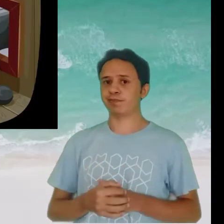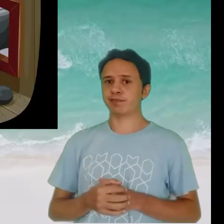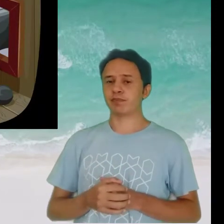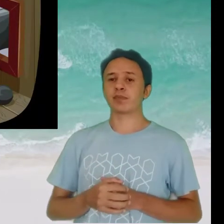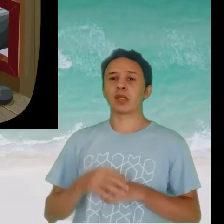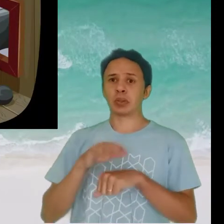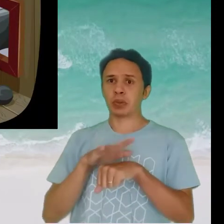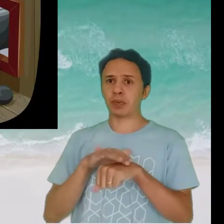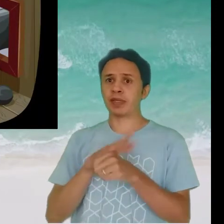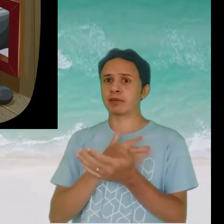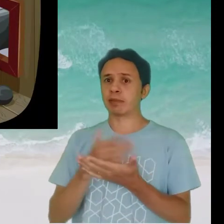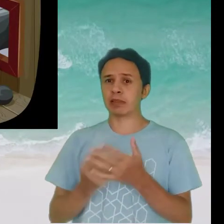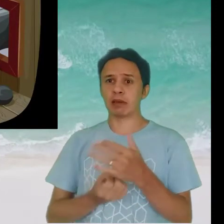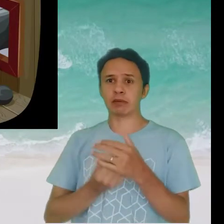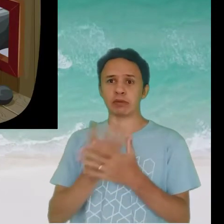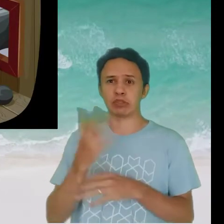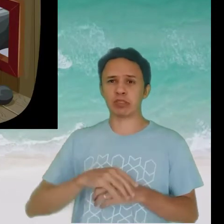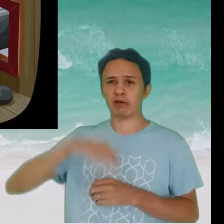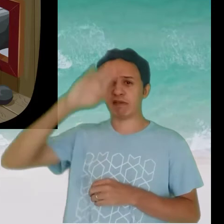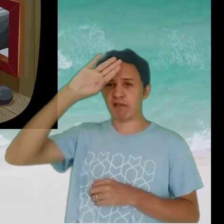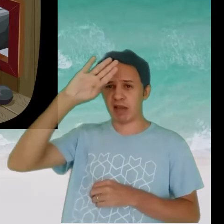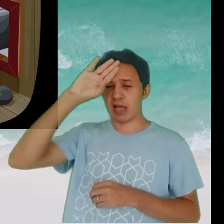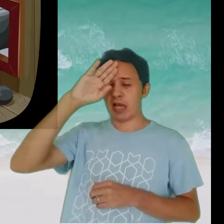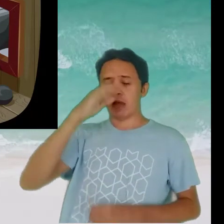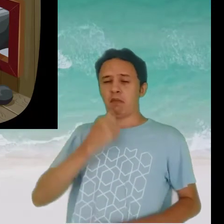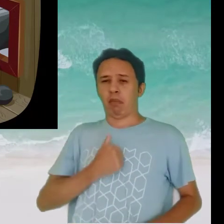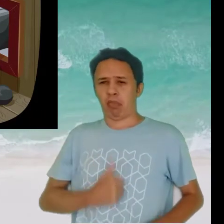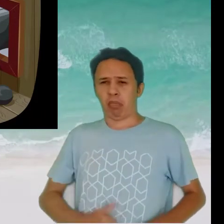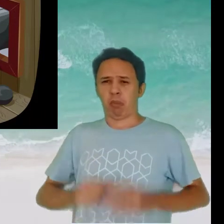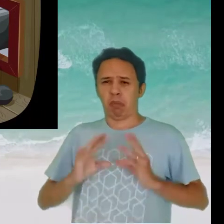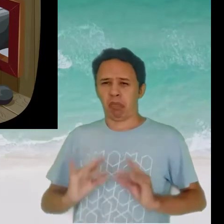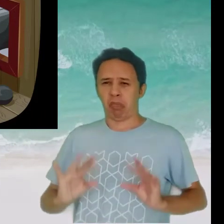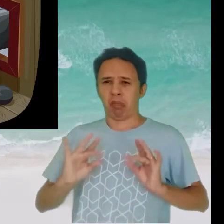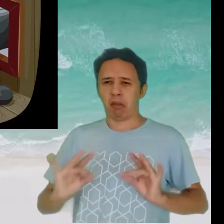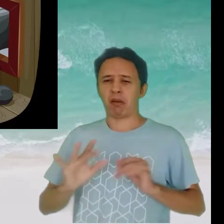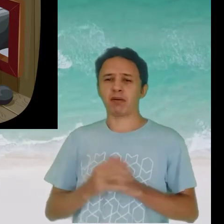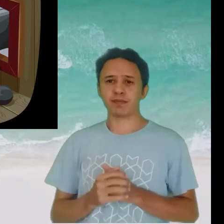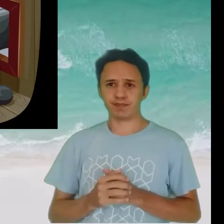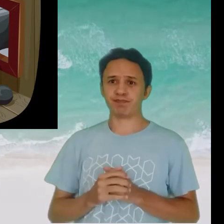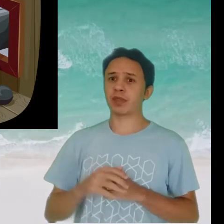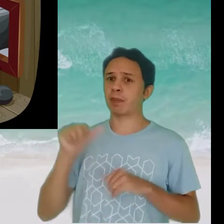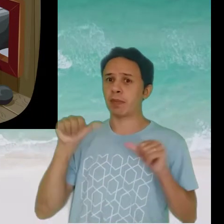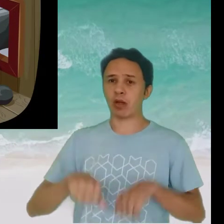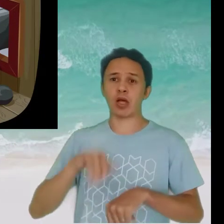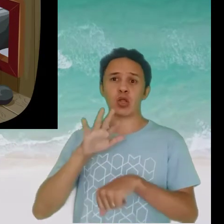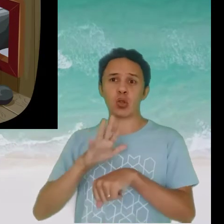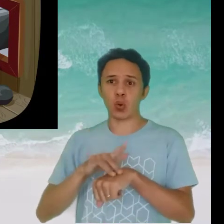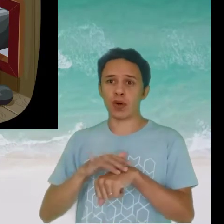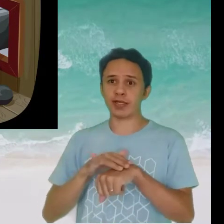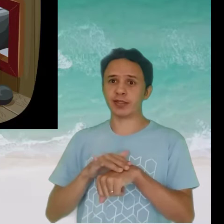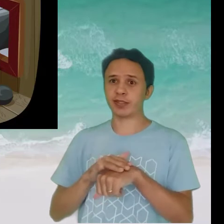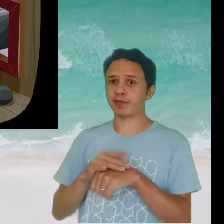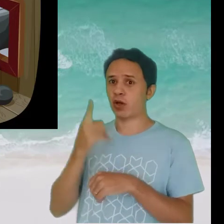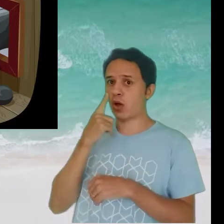As doenças começavam a aparecer: disenteria, febre e o carrasco dos navegadores, o escorbuto. Se você